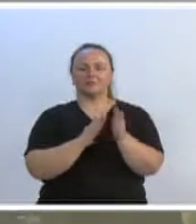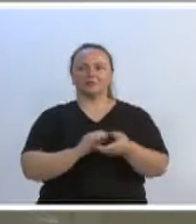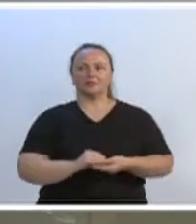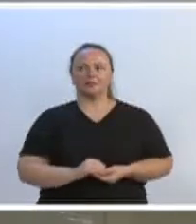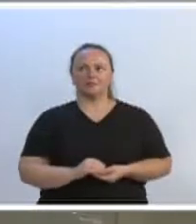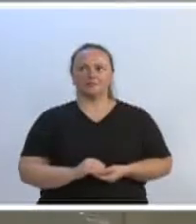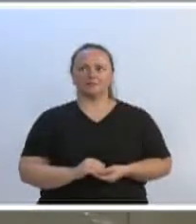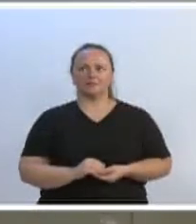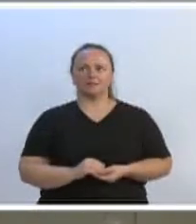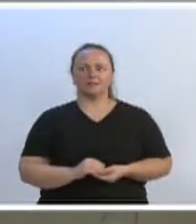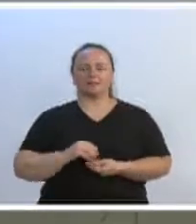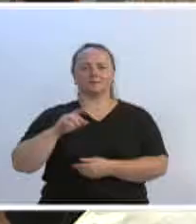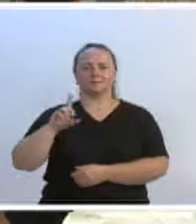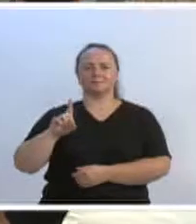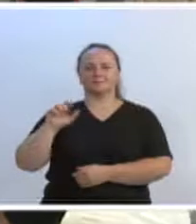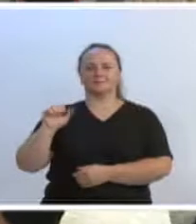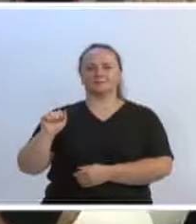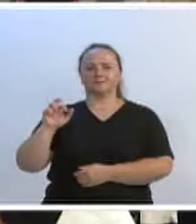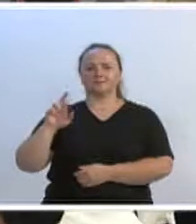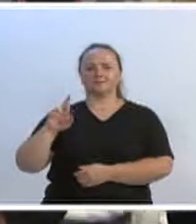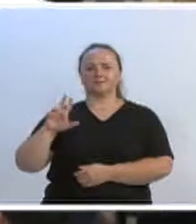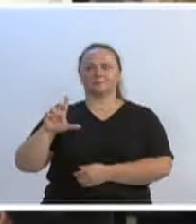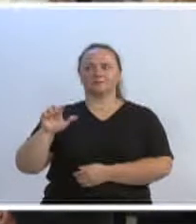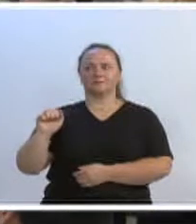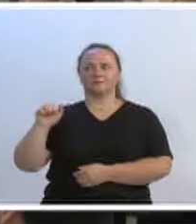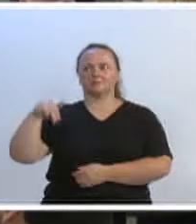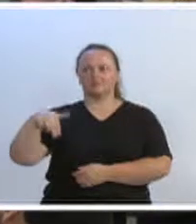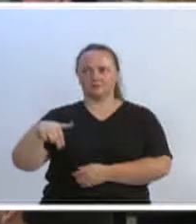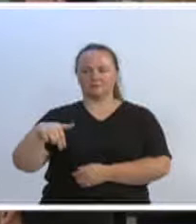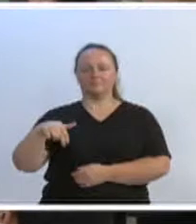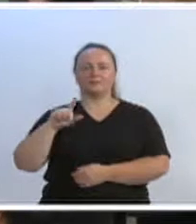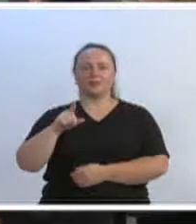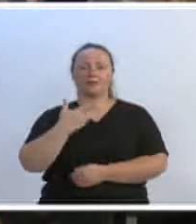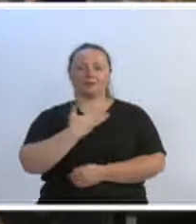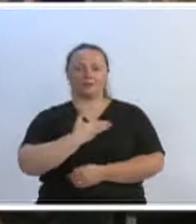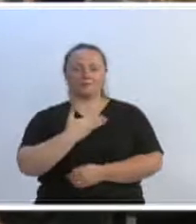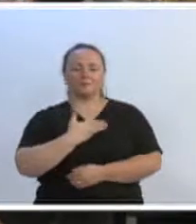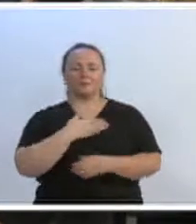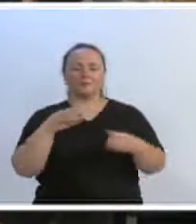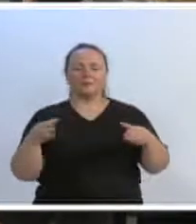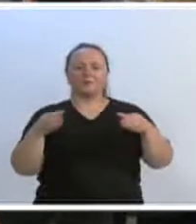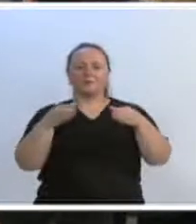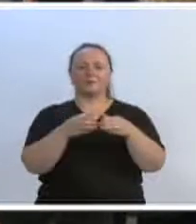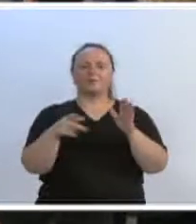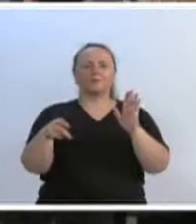Ao senhor Oscar Hautenberg, representando a Secretaria Municipal de Saúde.